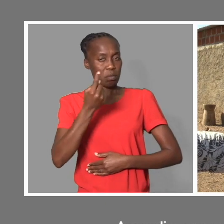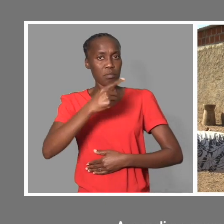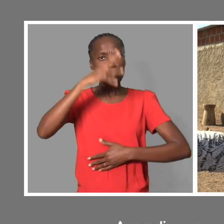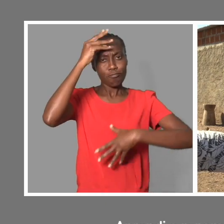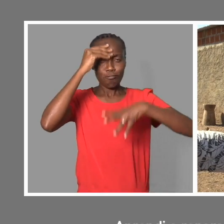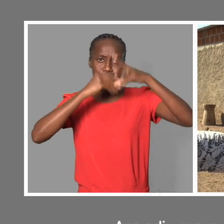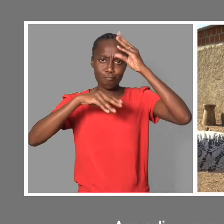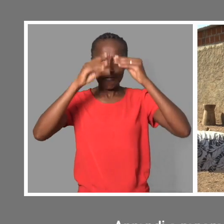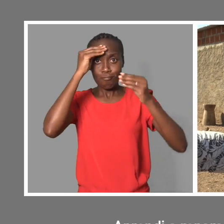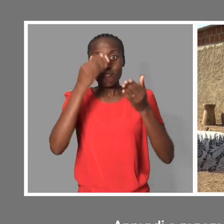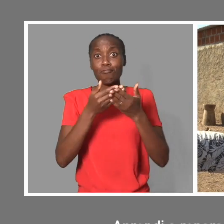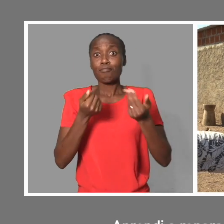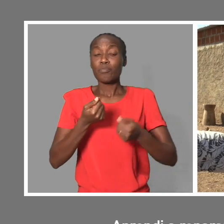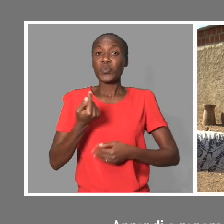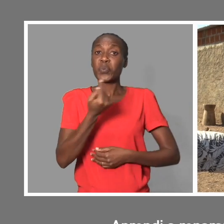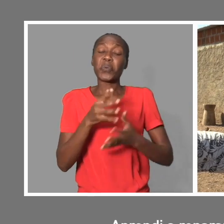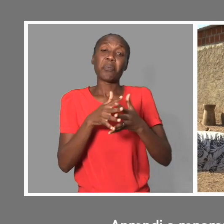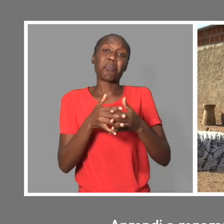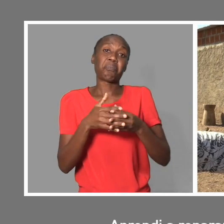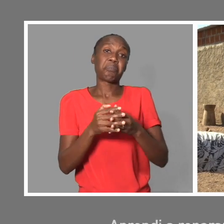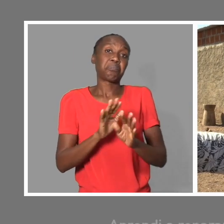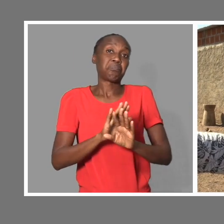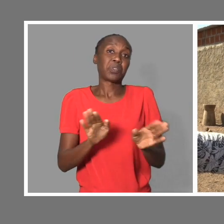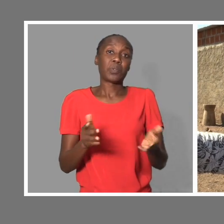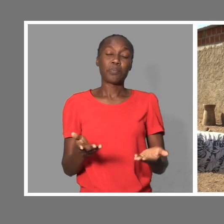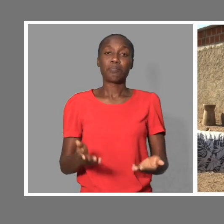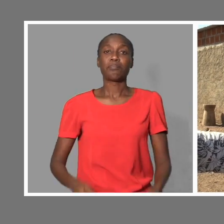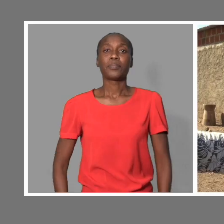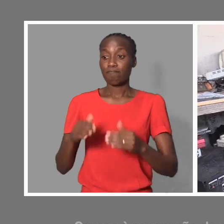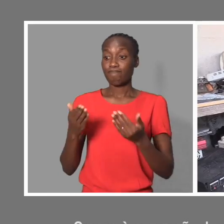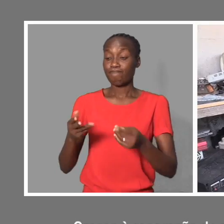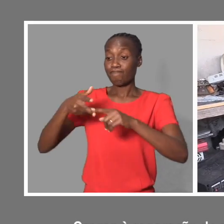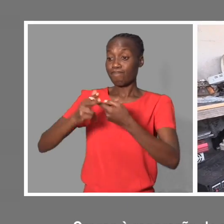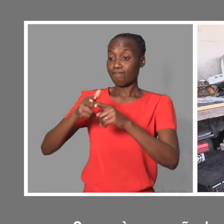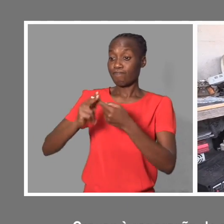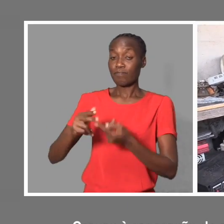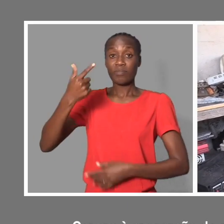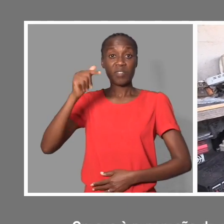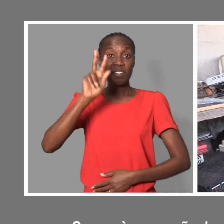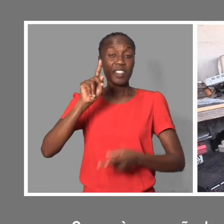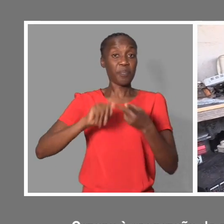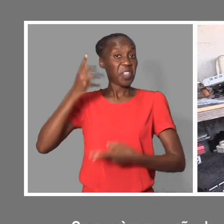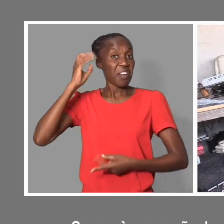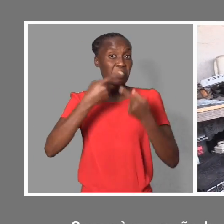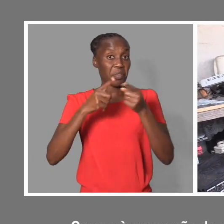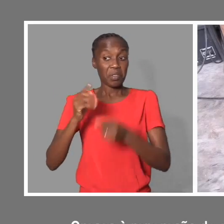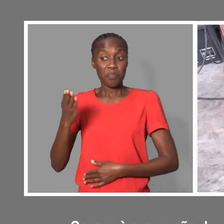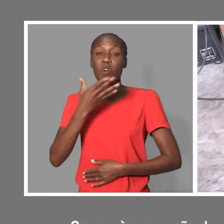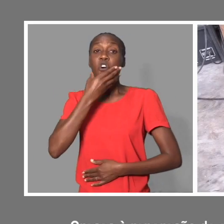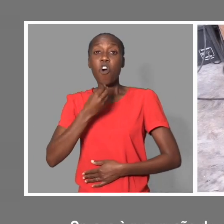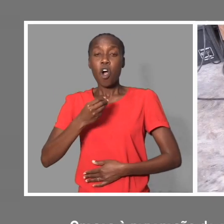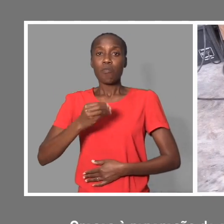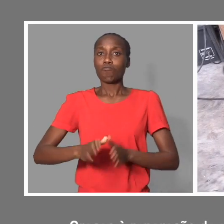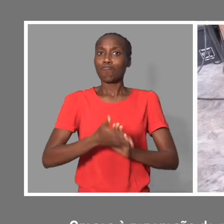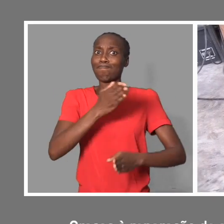Aprendi a reparar rádios e televisores sozinho. Graças à reparação de aparelhos elétricos,